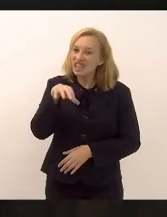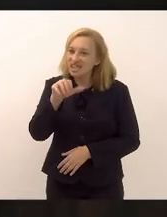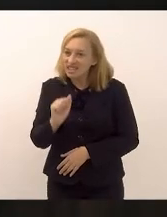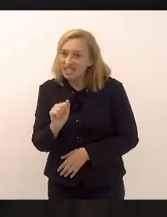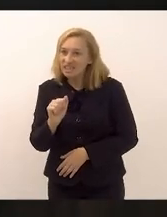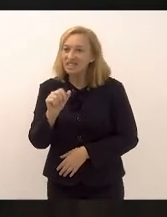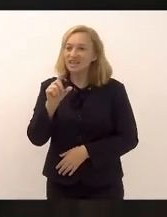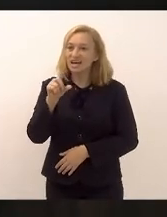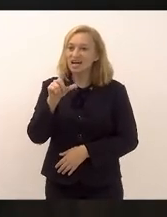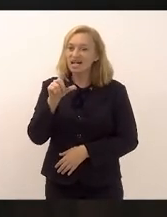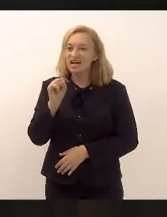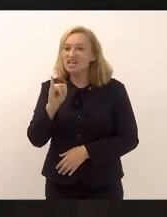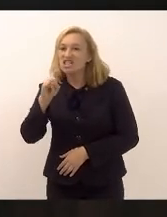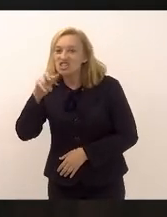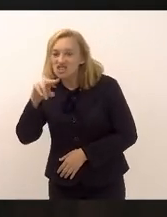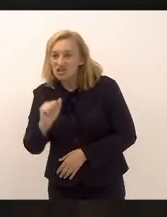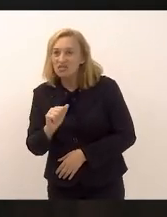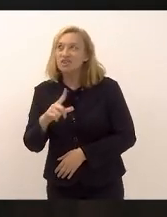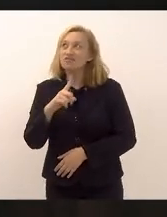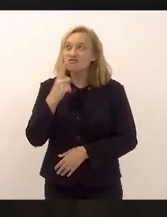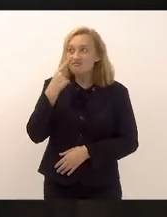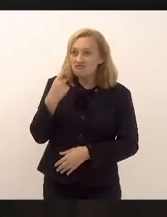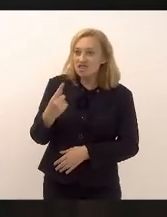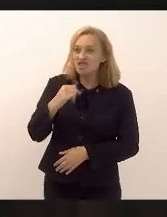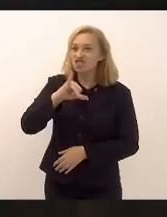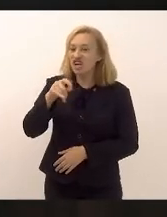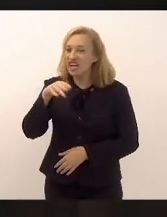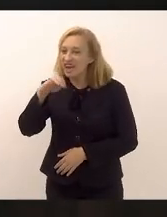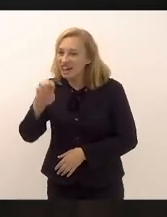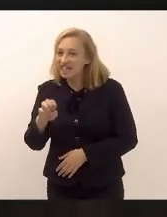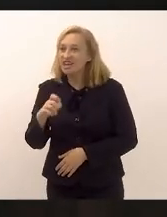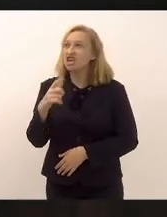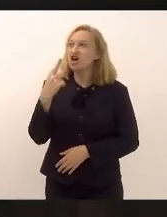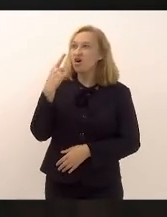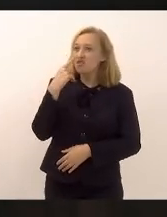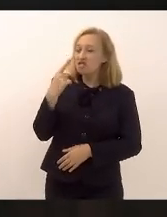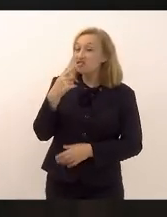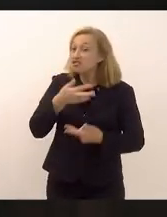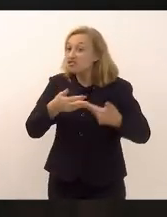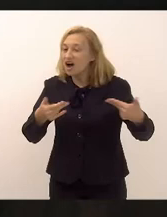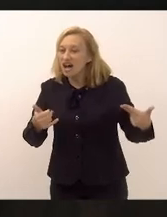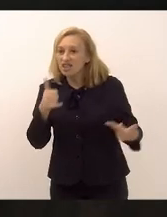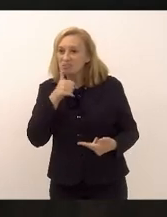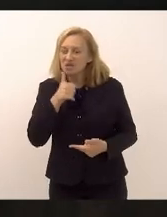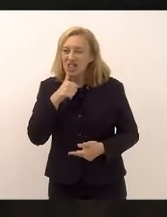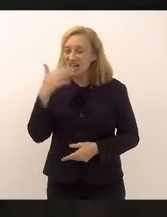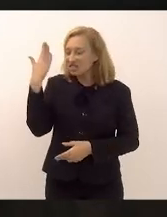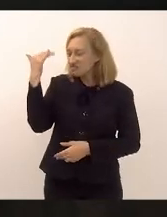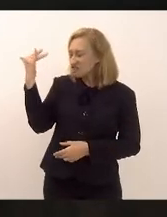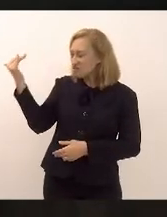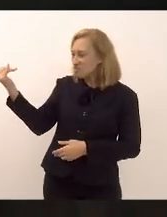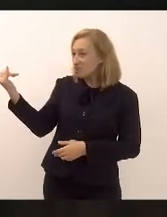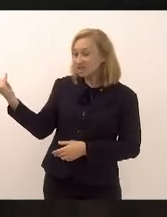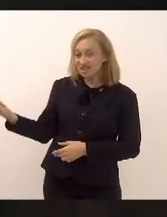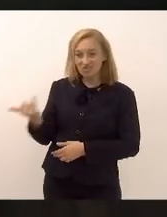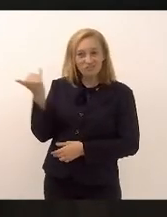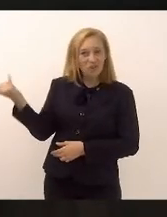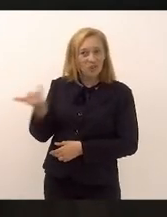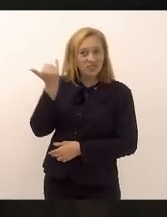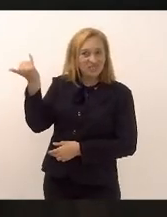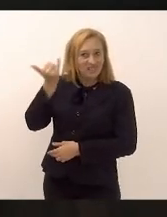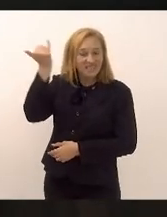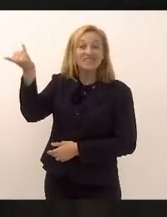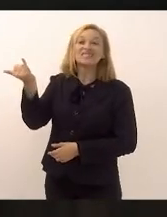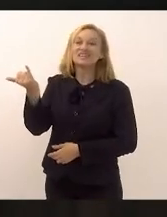Jaqueline Pitangui, ouvir Leila Linhares, né? Marina Colasanti,